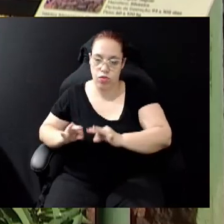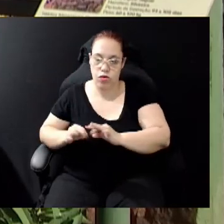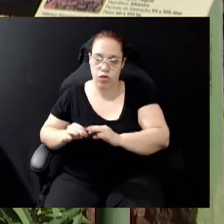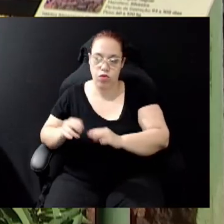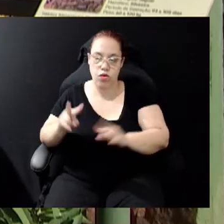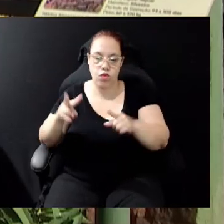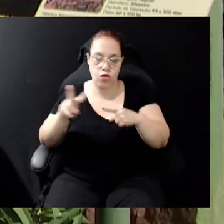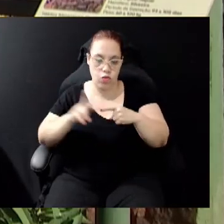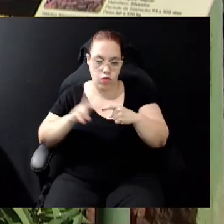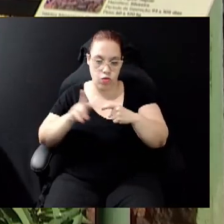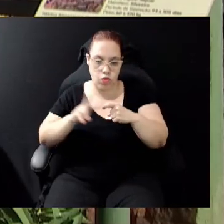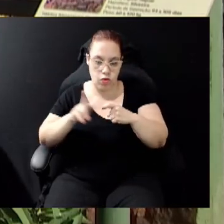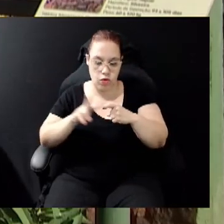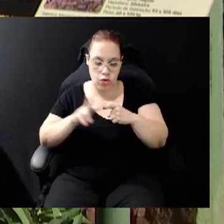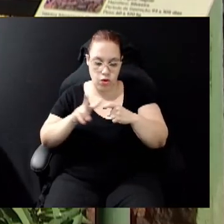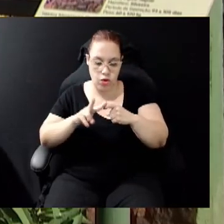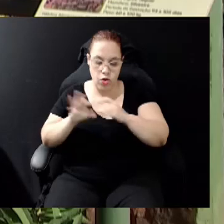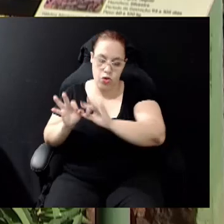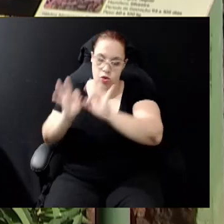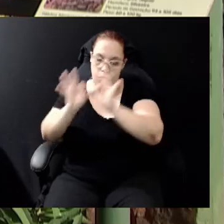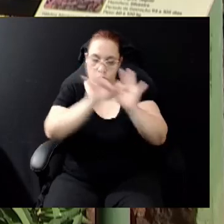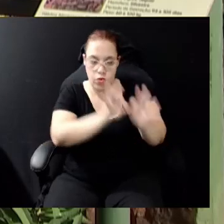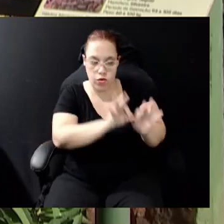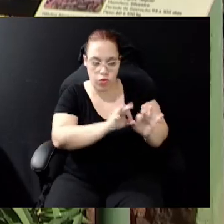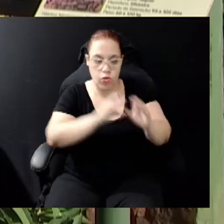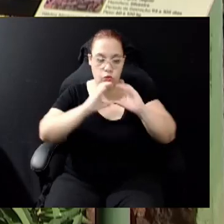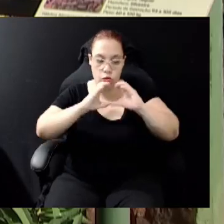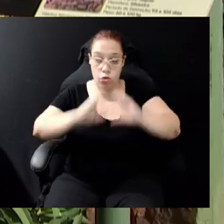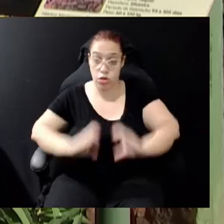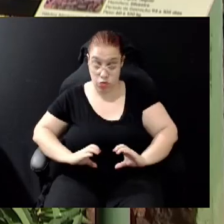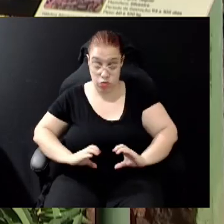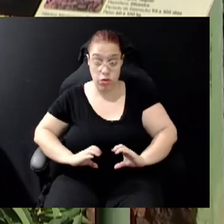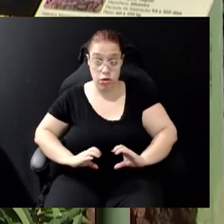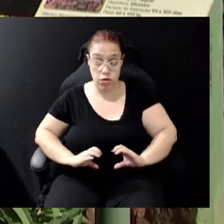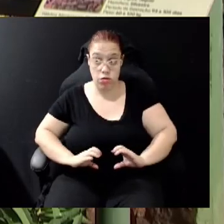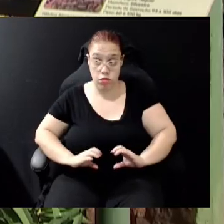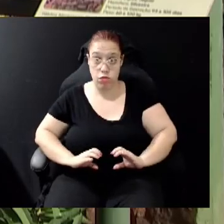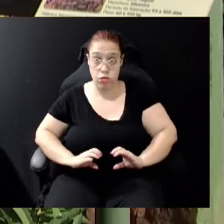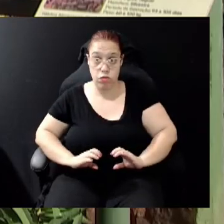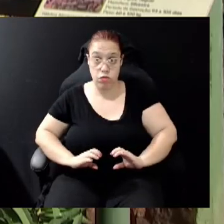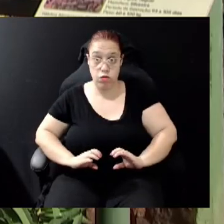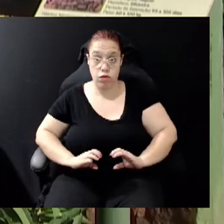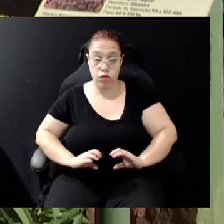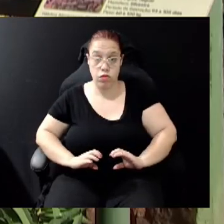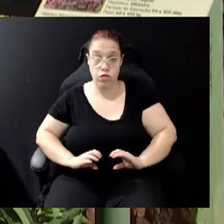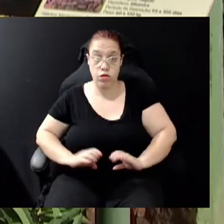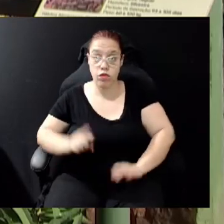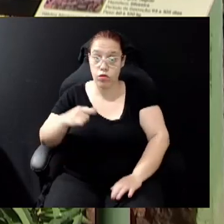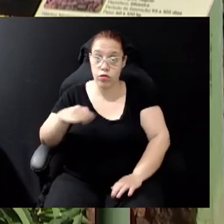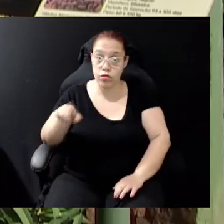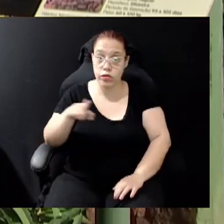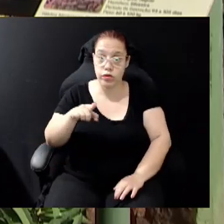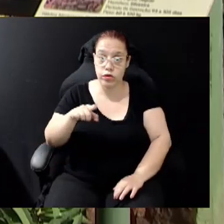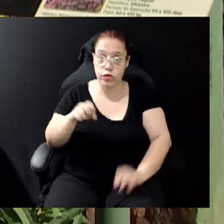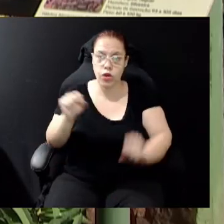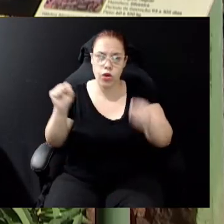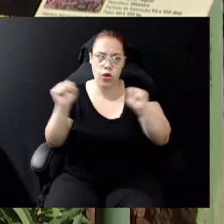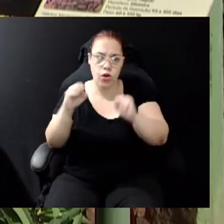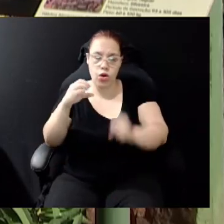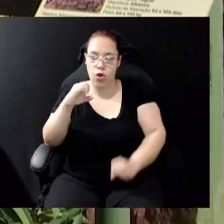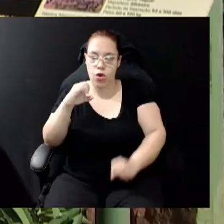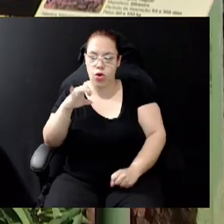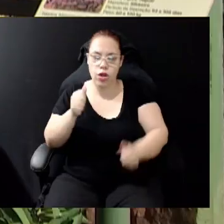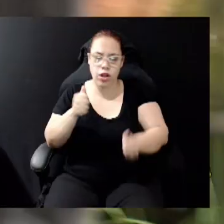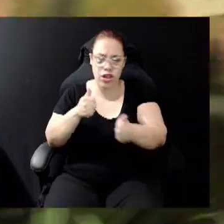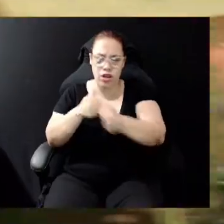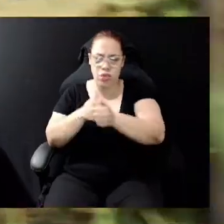zootecnistas, acompanham muito a questão de comportamento. Tá? E esses animais eles manifestam o cio, a aproximação do